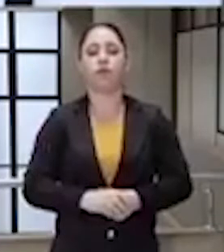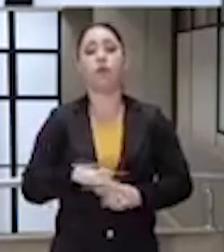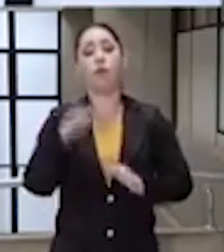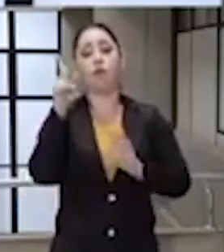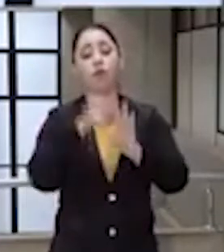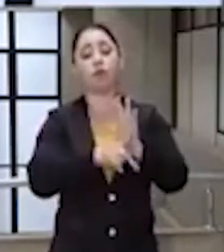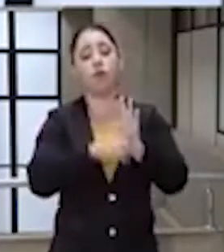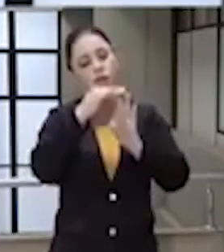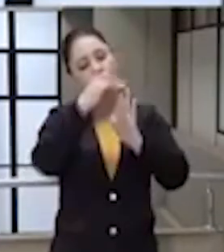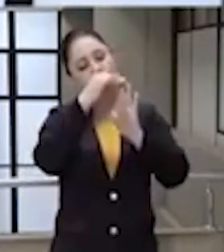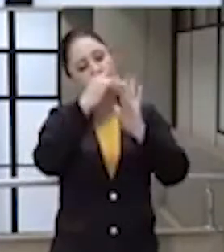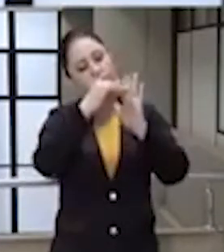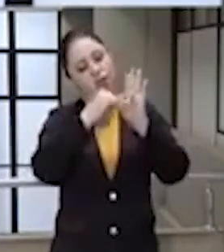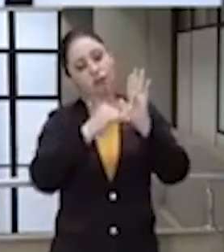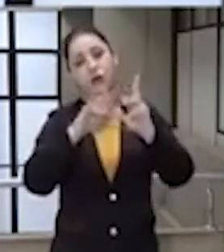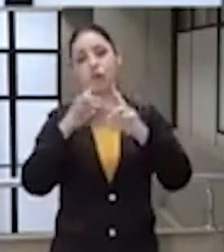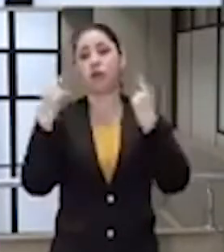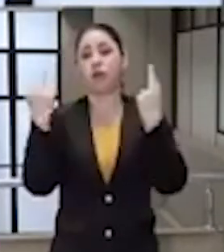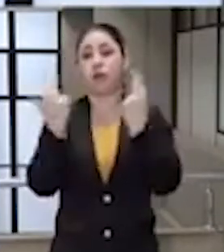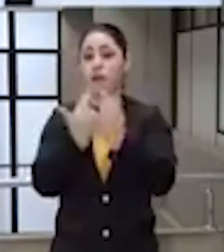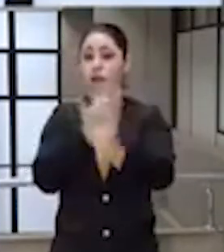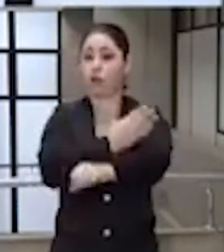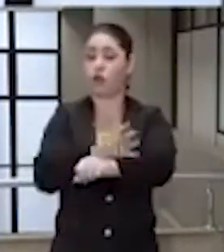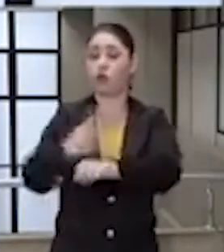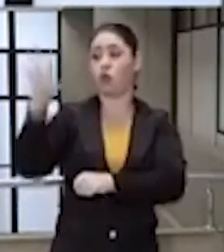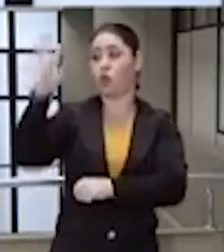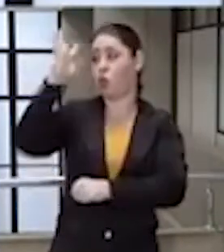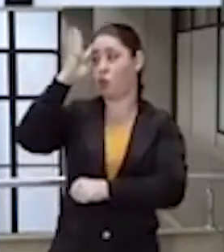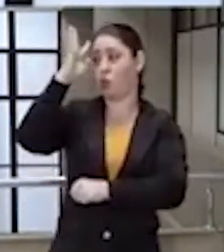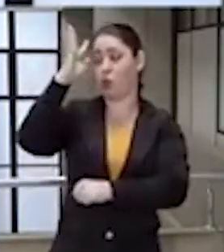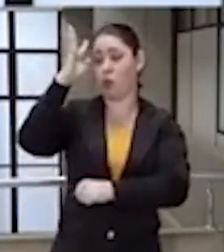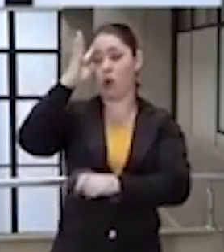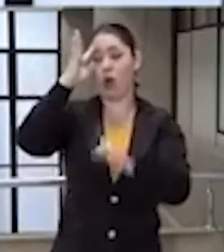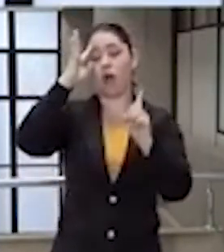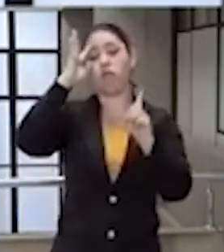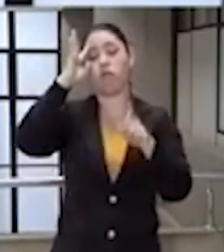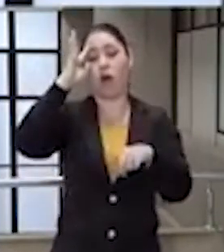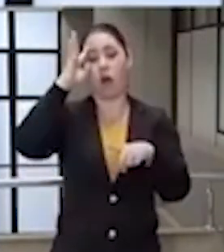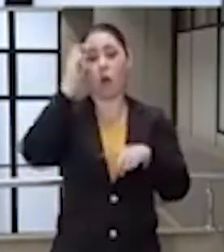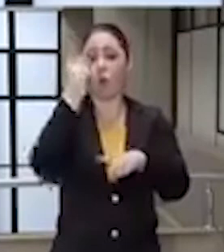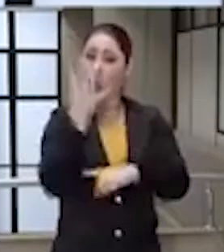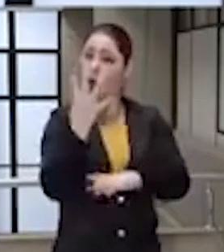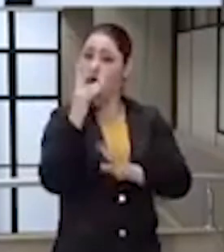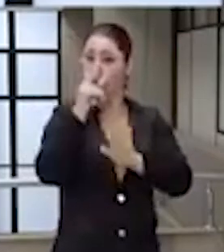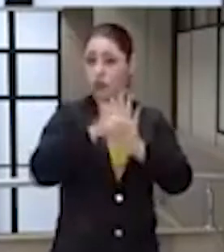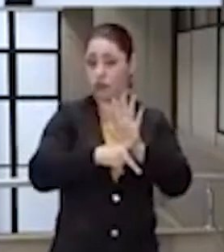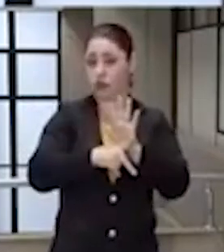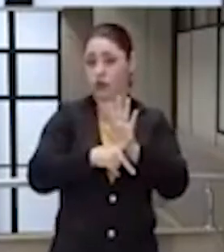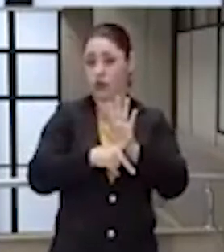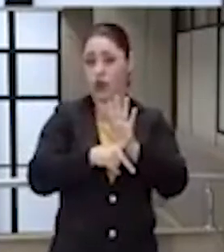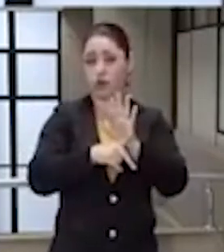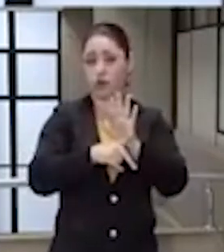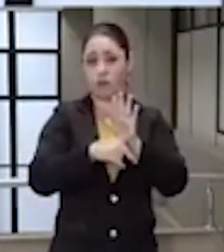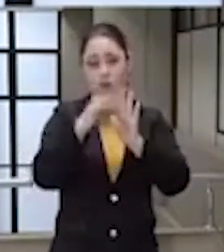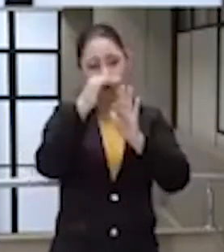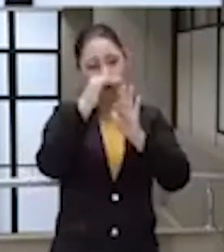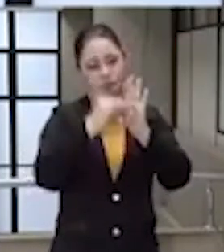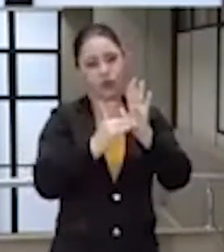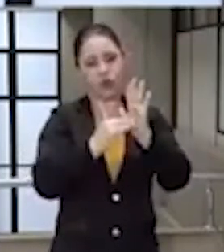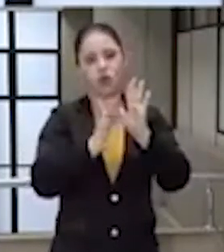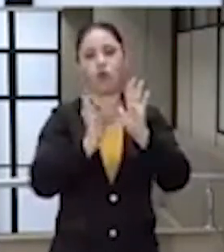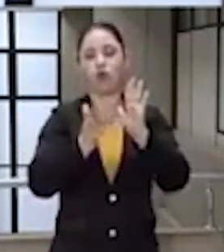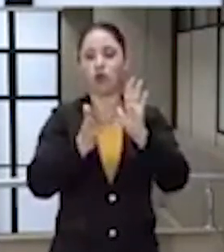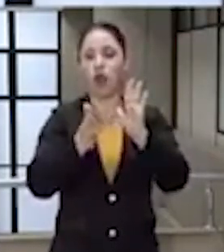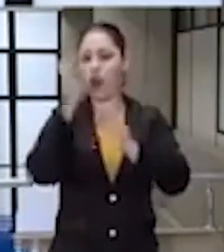agora pautados para a sessão desta quarta-feira são 4, pelo menos aí na pauta, e nós